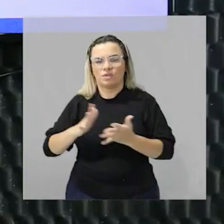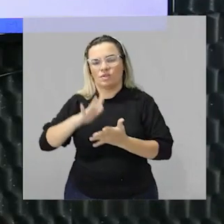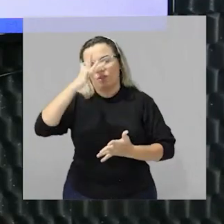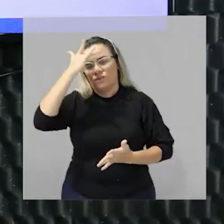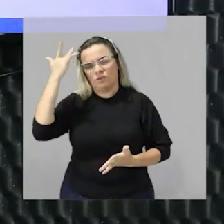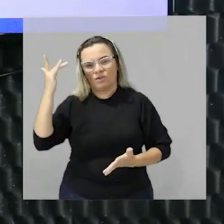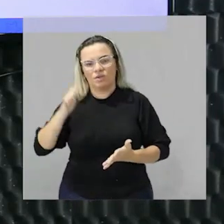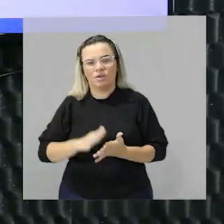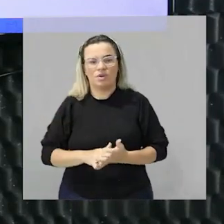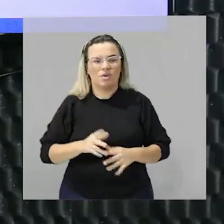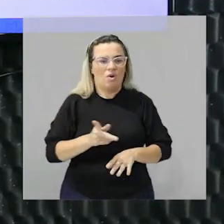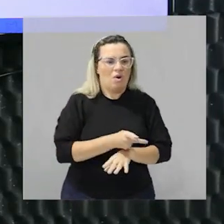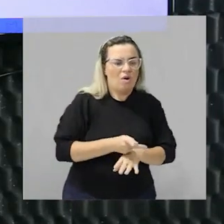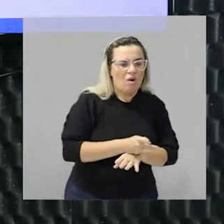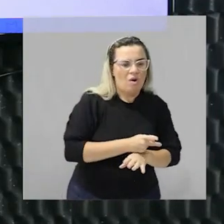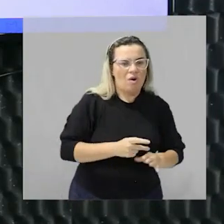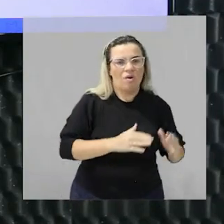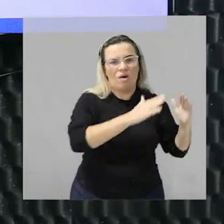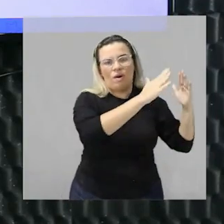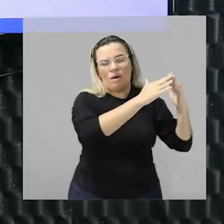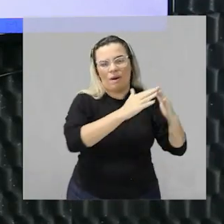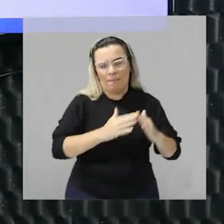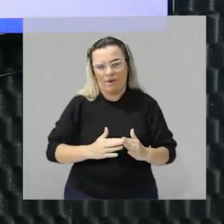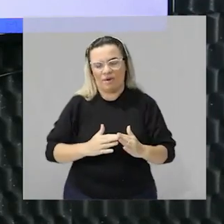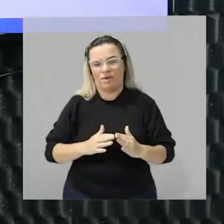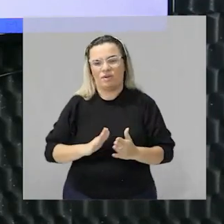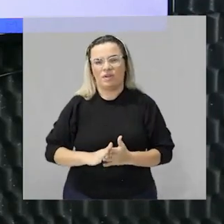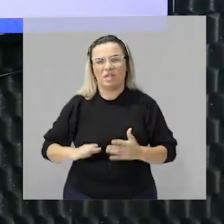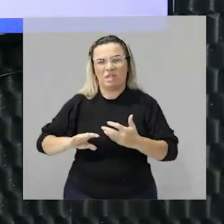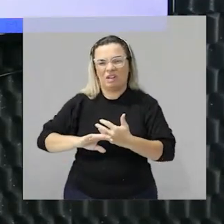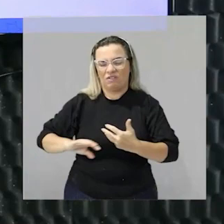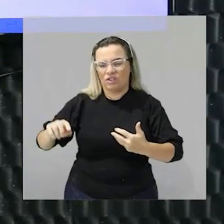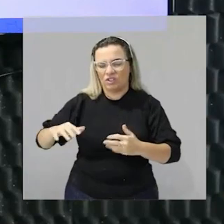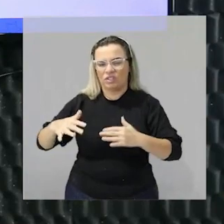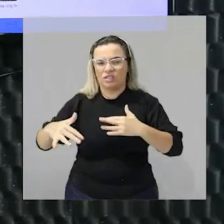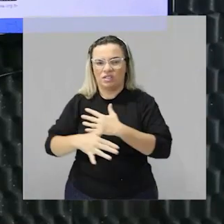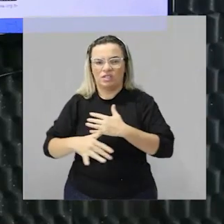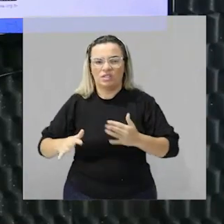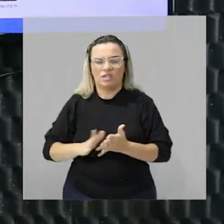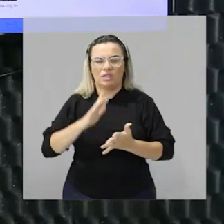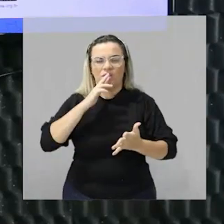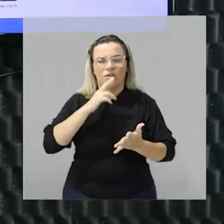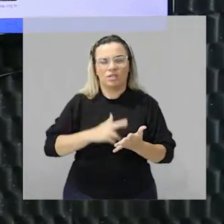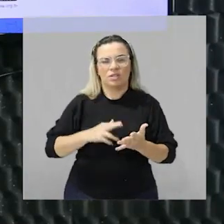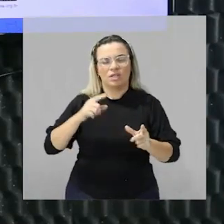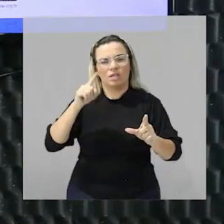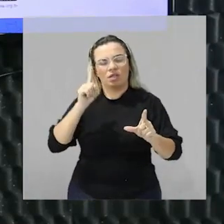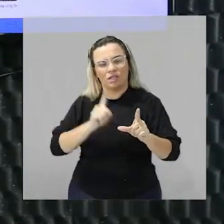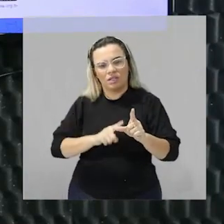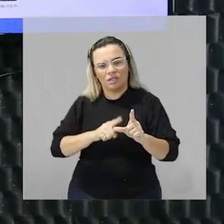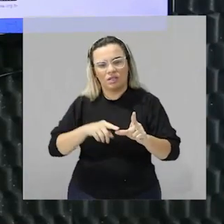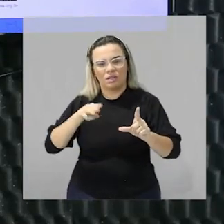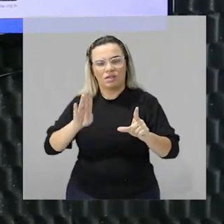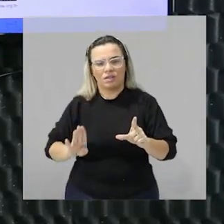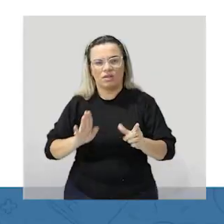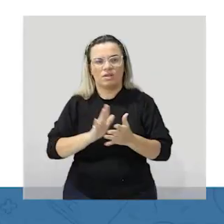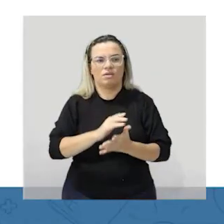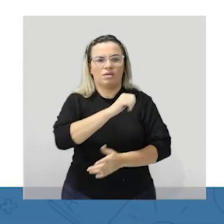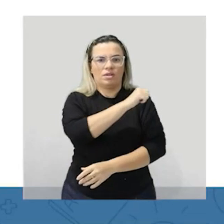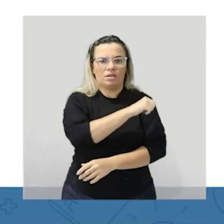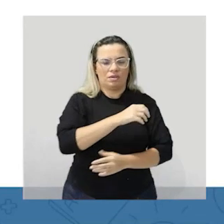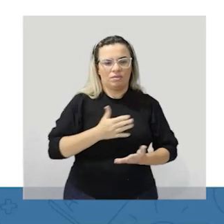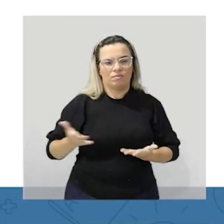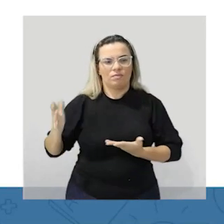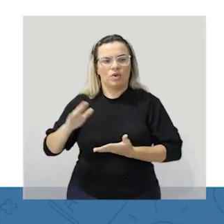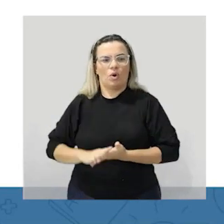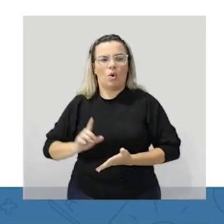deles? Ir para os morros, no Rio de Janeiro. Então, resposta, letra B de bola. Ok? Nós temos uma outra questão